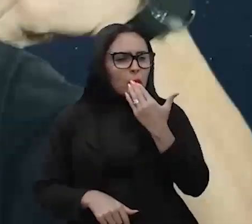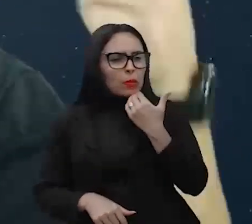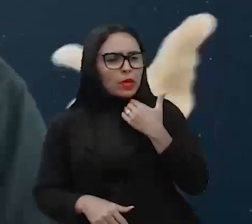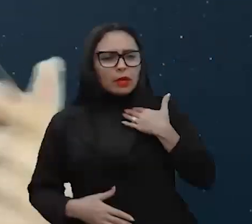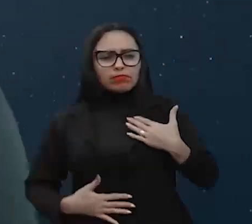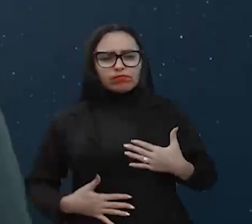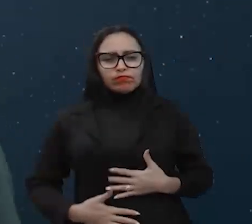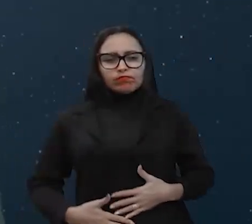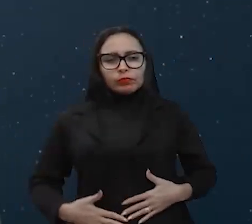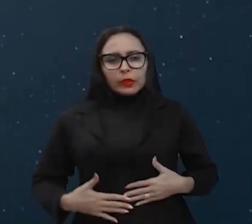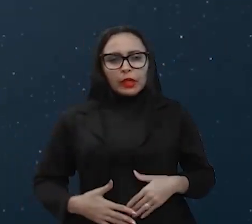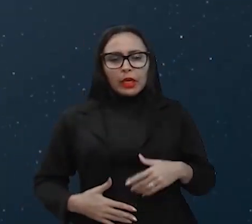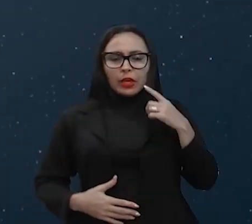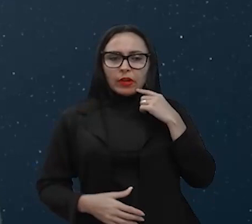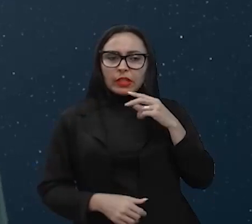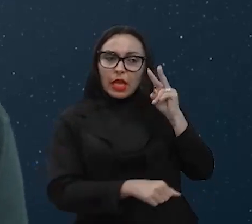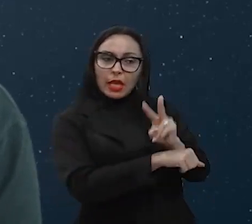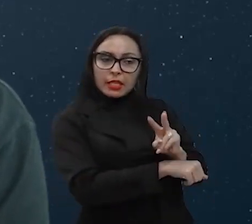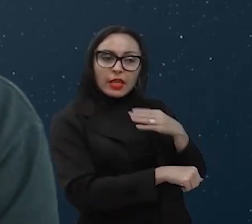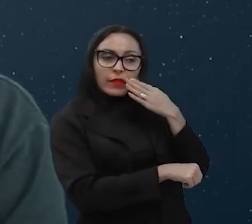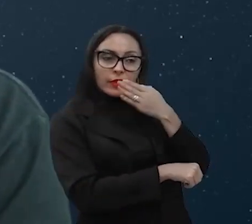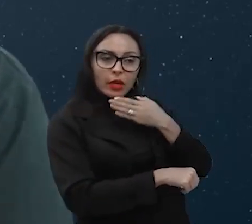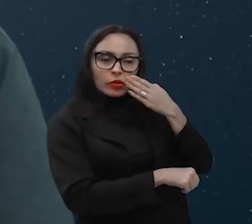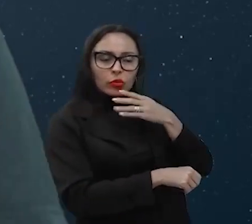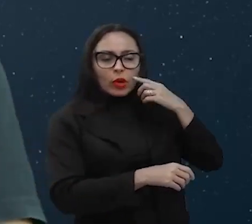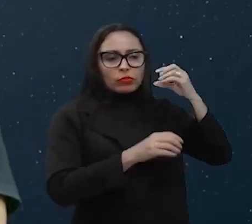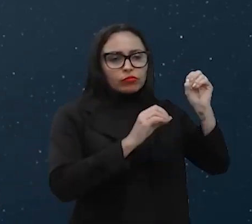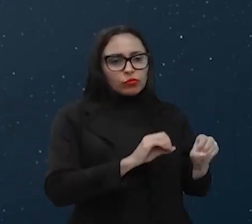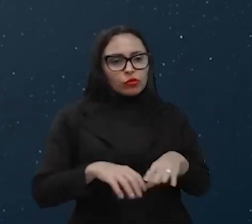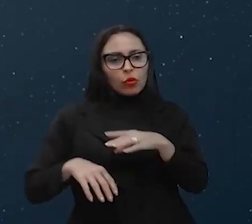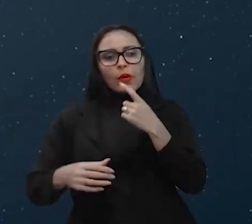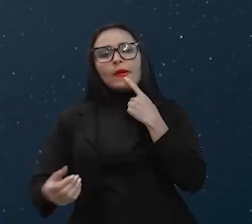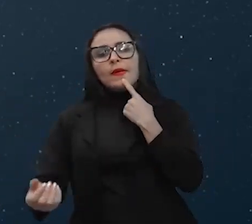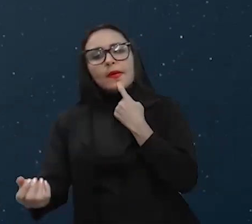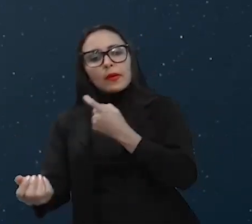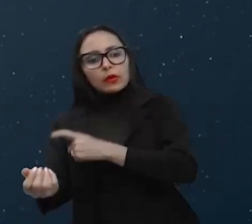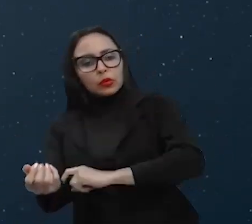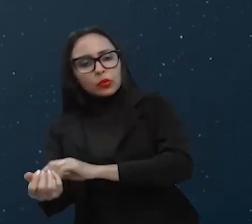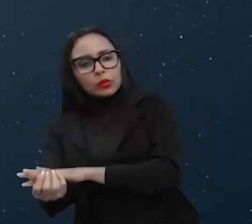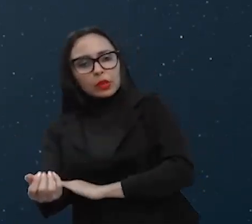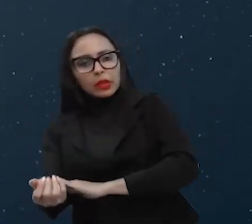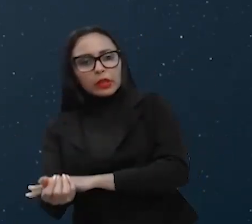de açúcar e jogar no sangue, tá? Agora lembre, a danada da diabetes,